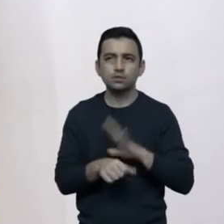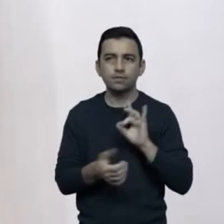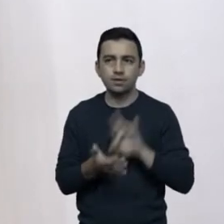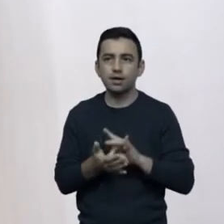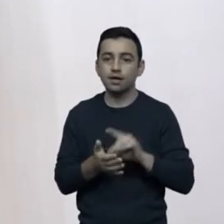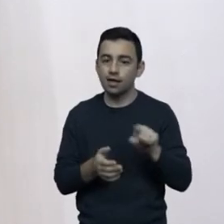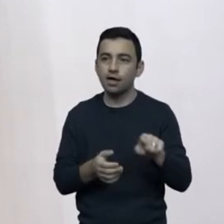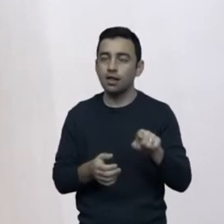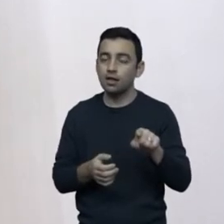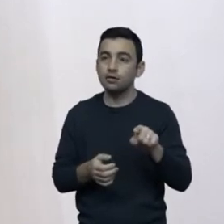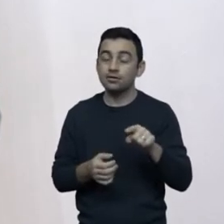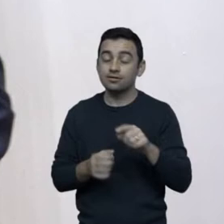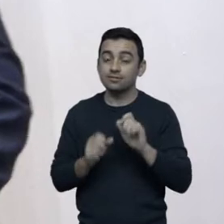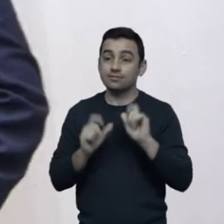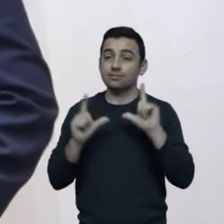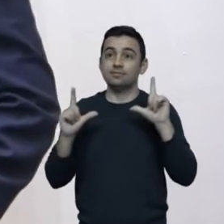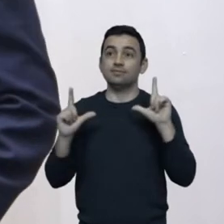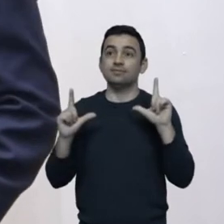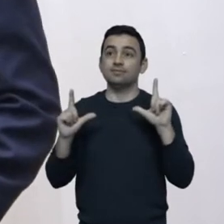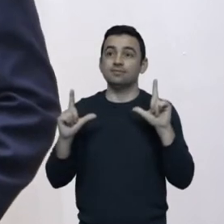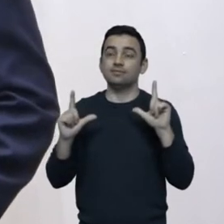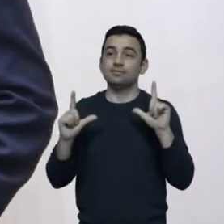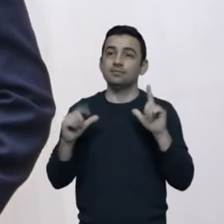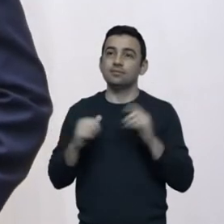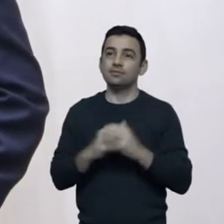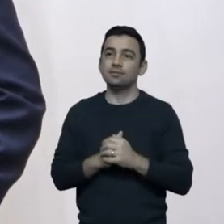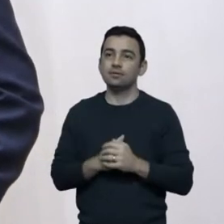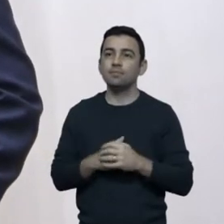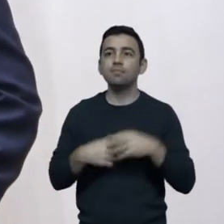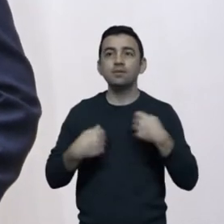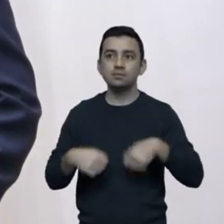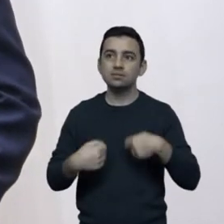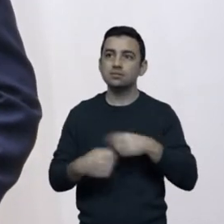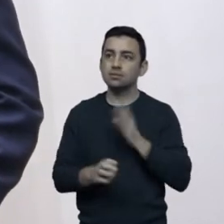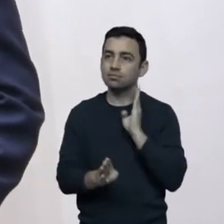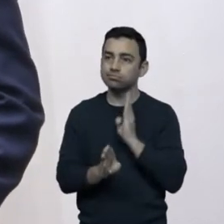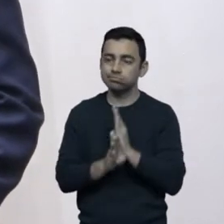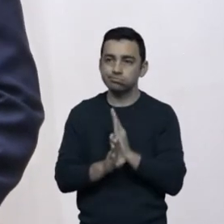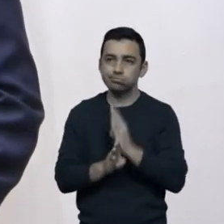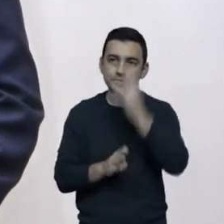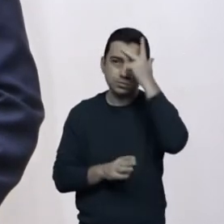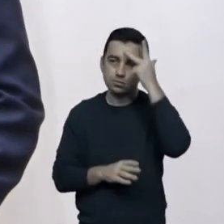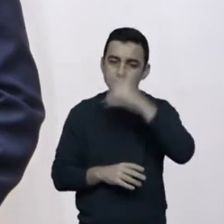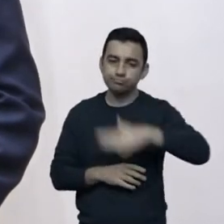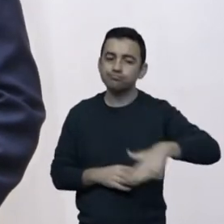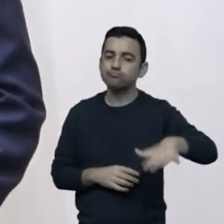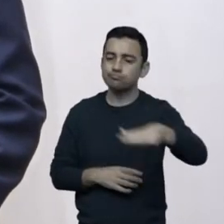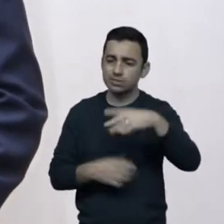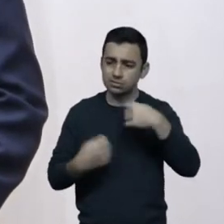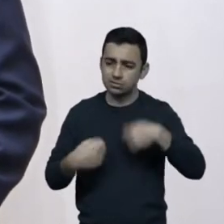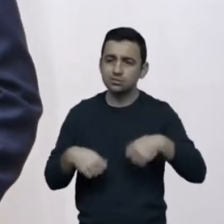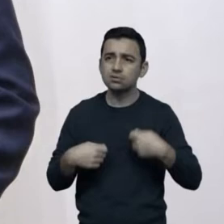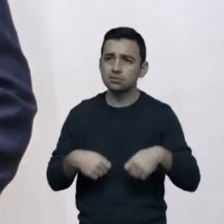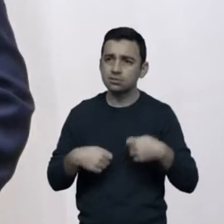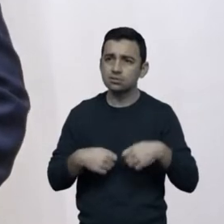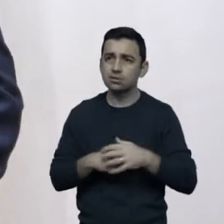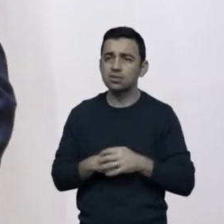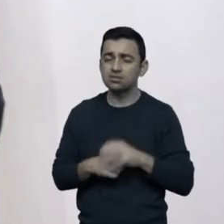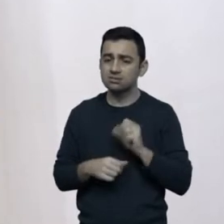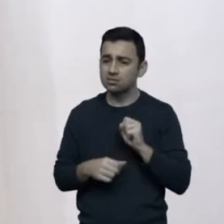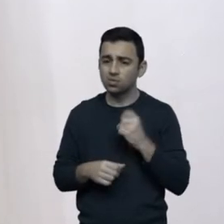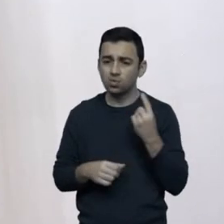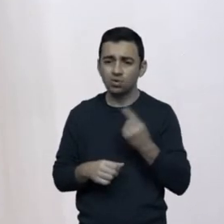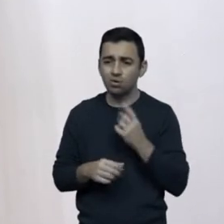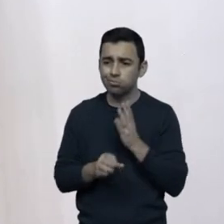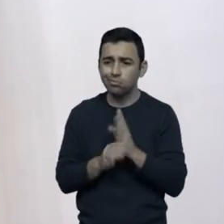doença. As pessoas precisam ter o seu diagnóstico, senhores e senhoras. Senão a gente...